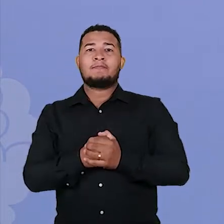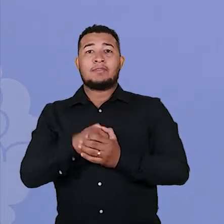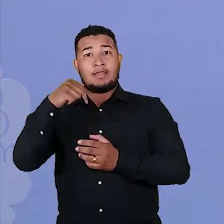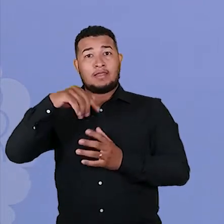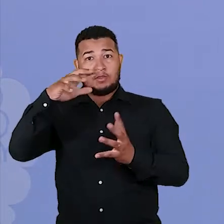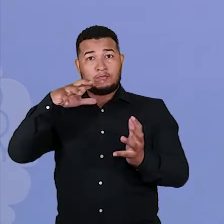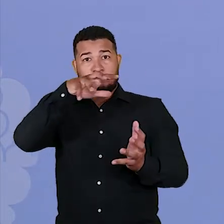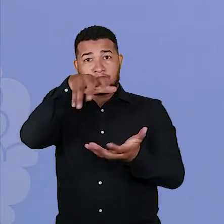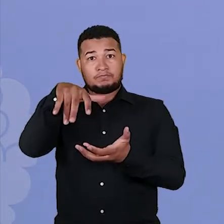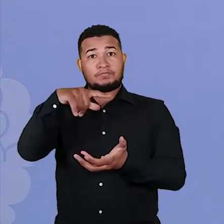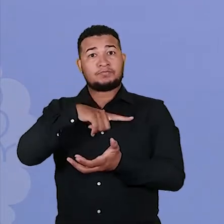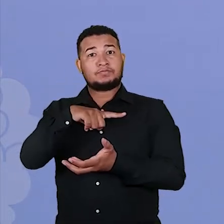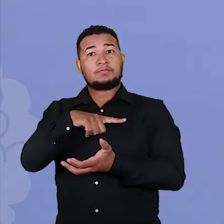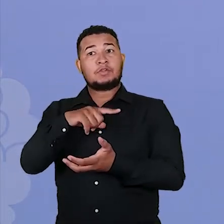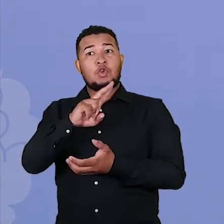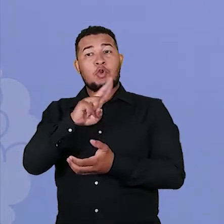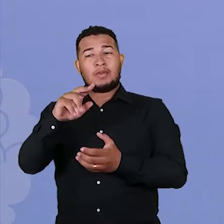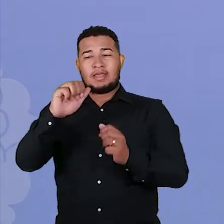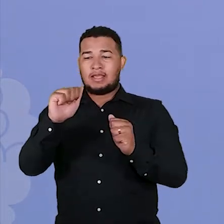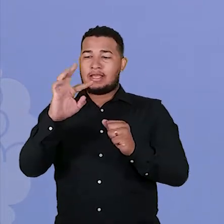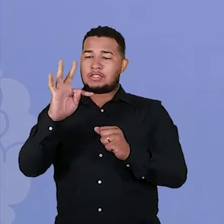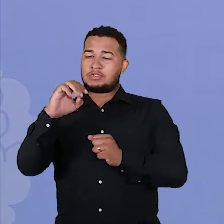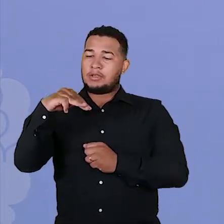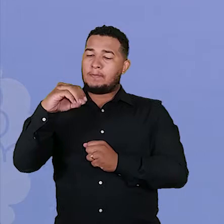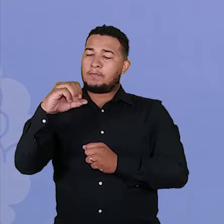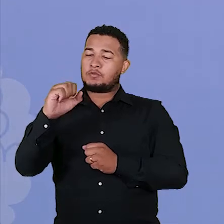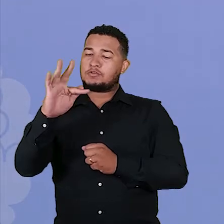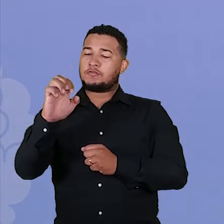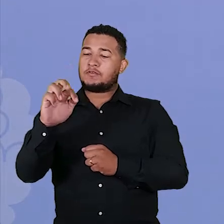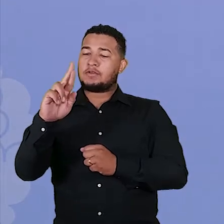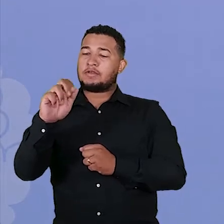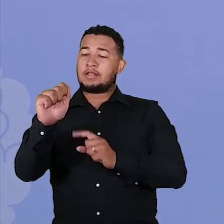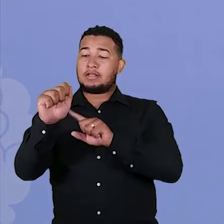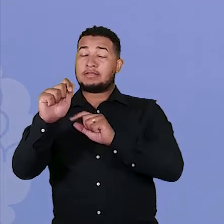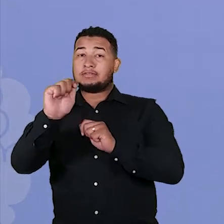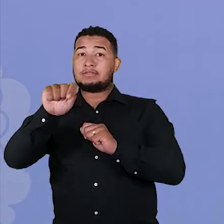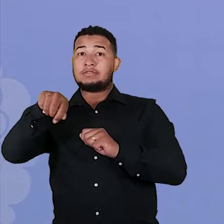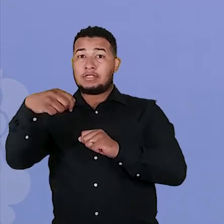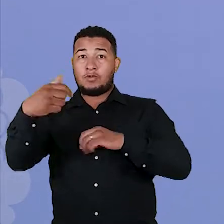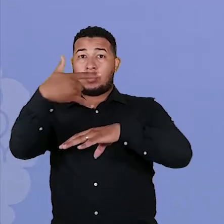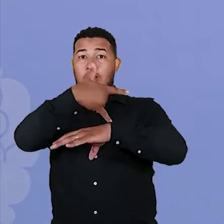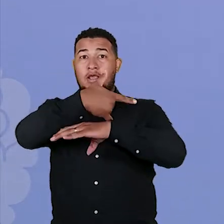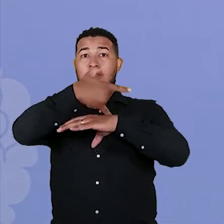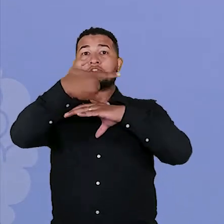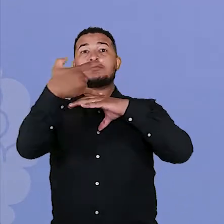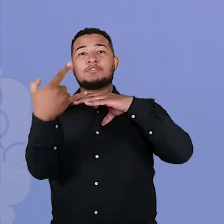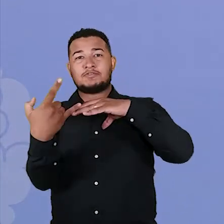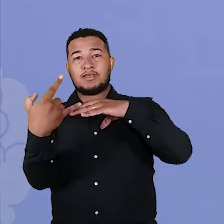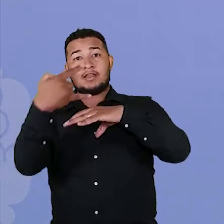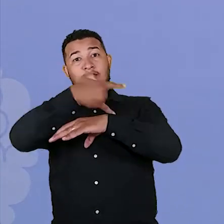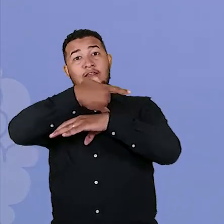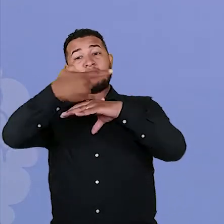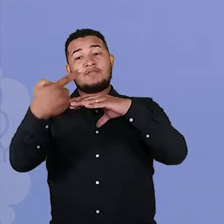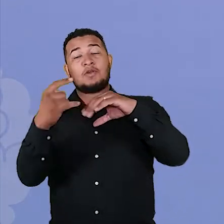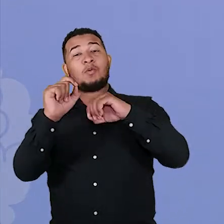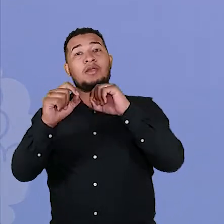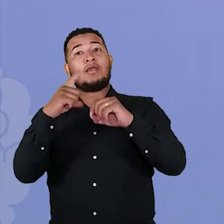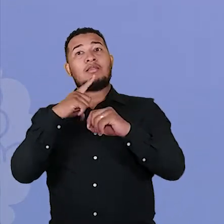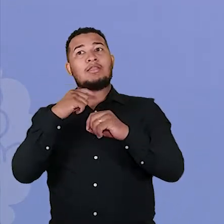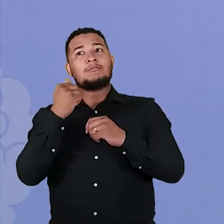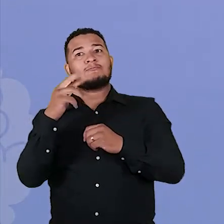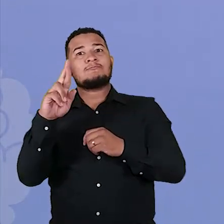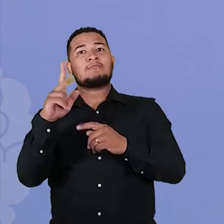né, no planeta, a gente tem o que a gente chama de atmosfera. A gente chama de atmosfera. É o ar, né? E o ar, ele causa uma